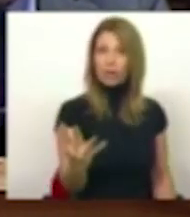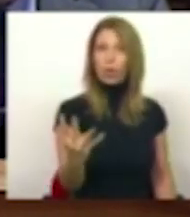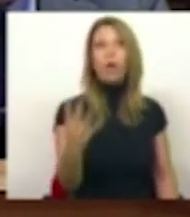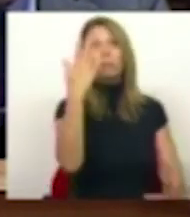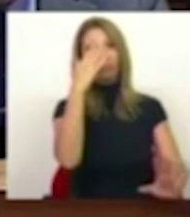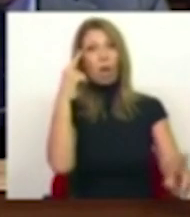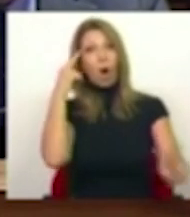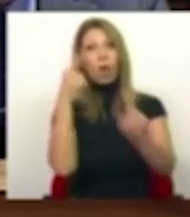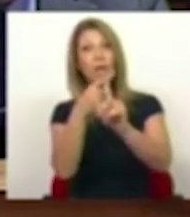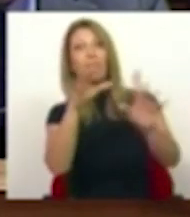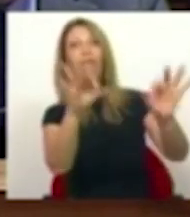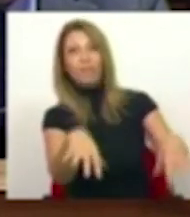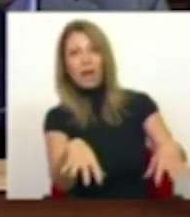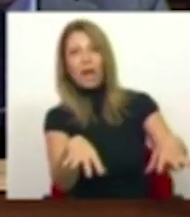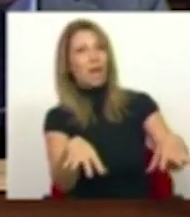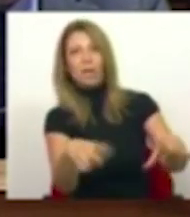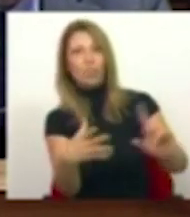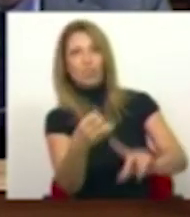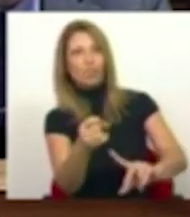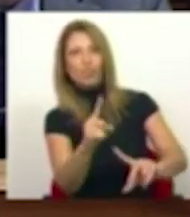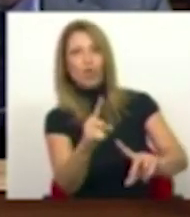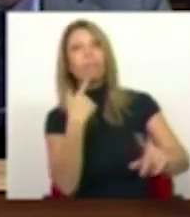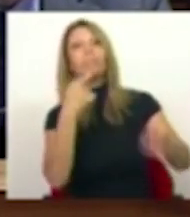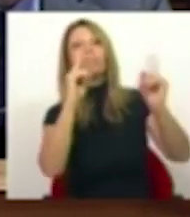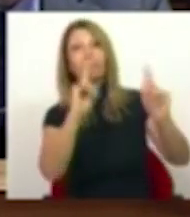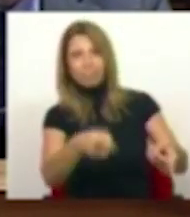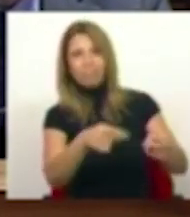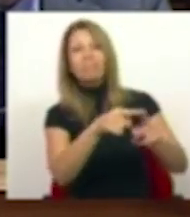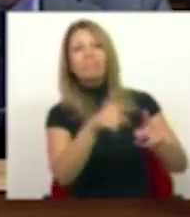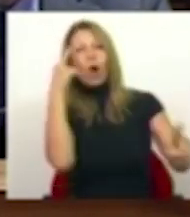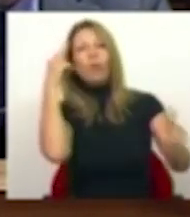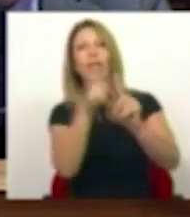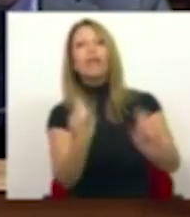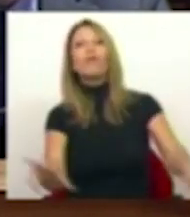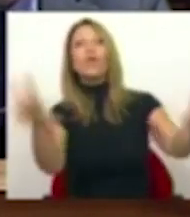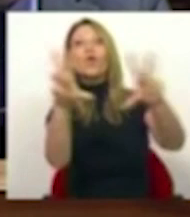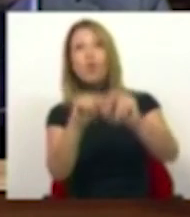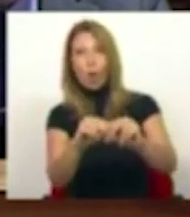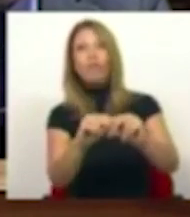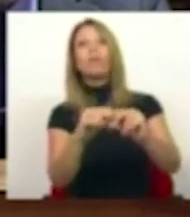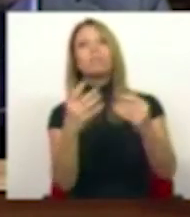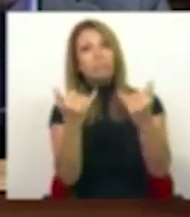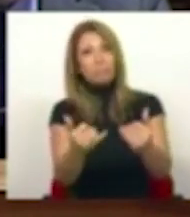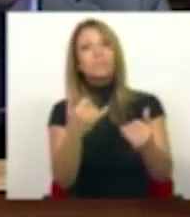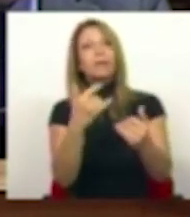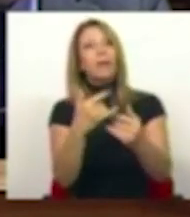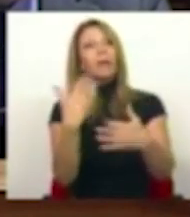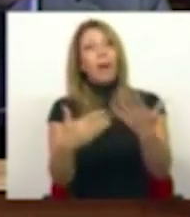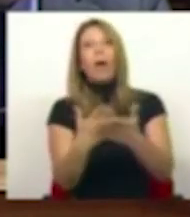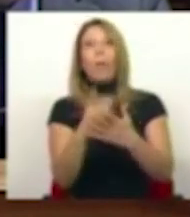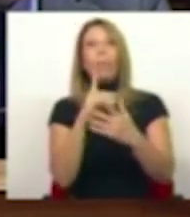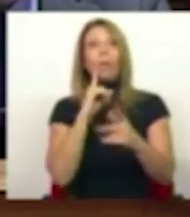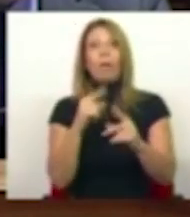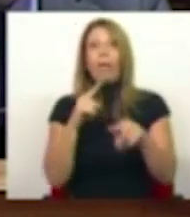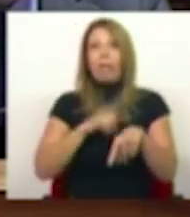objetivo final, mas daqui a 4 anos estaremos a começar um novo objetivo para a legislatura que se há de seguir, porque depois de uma legislatura,